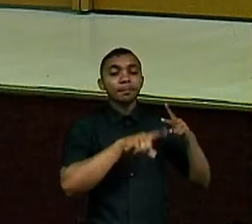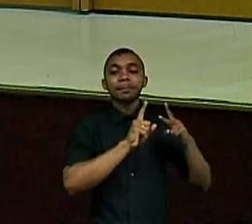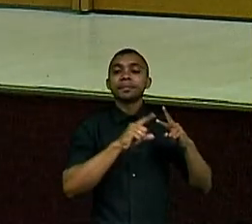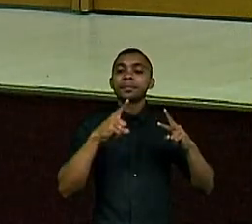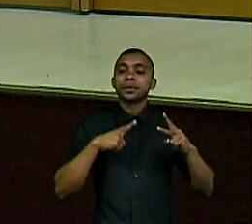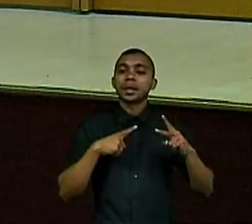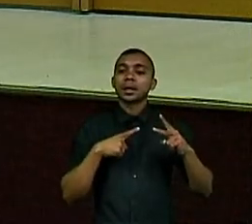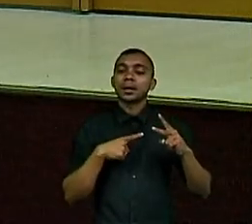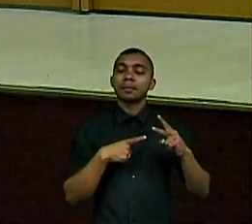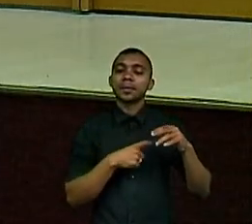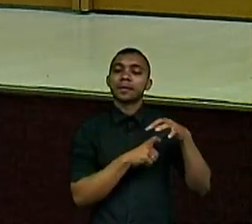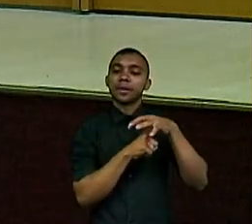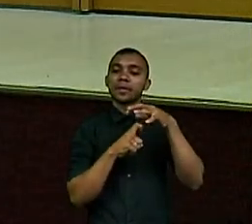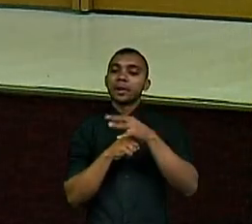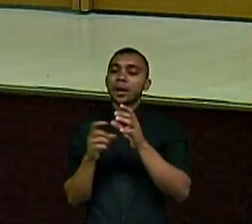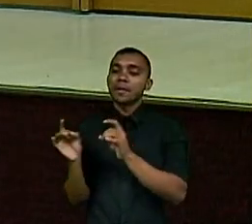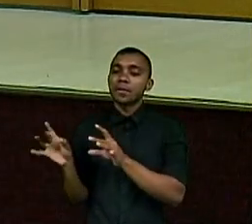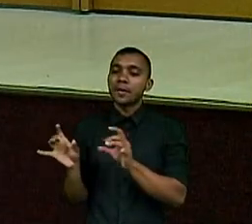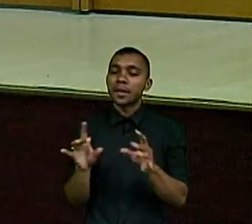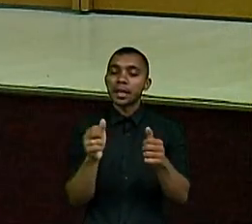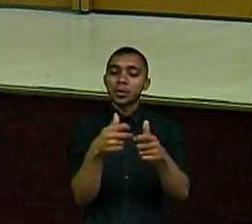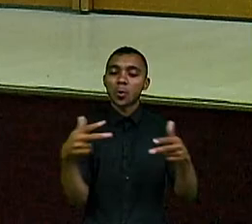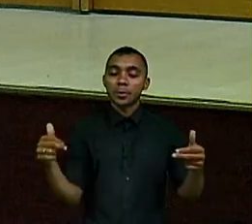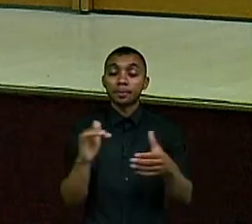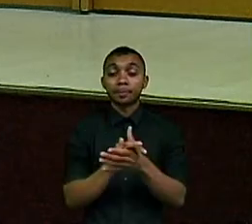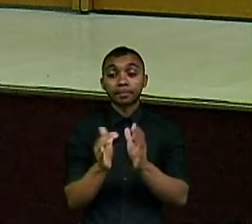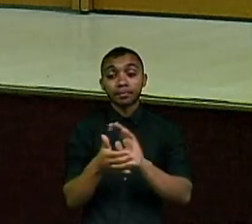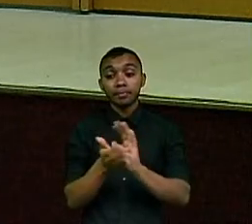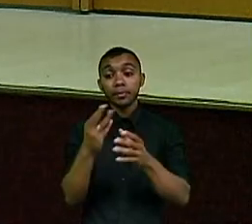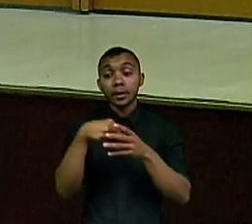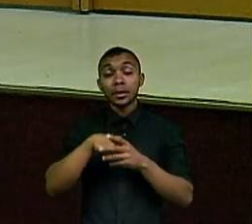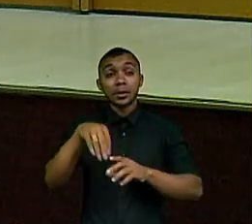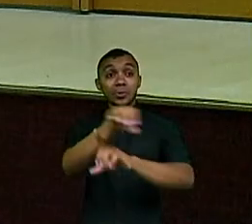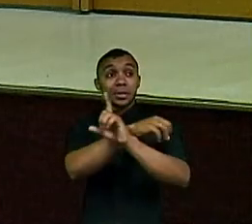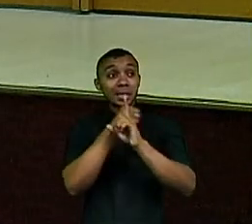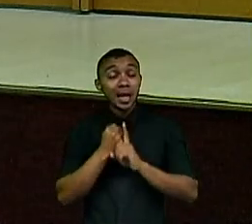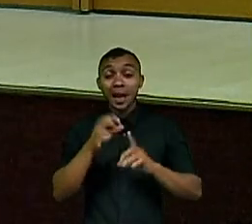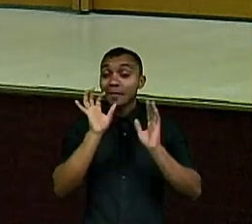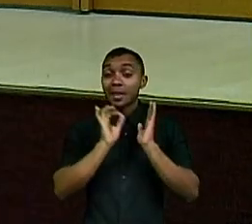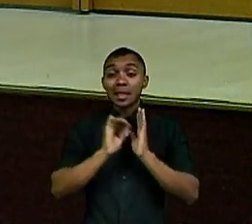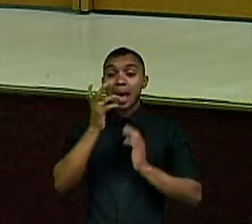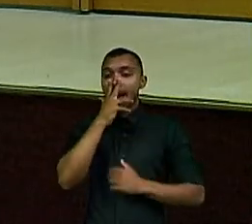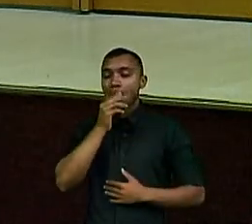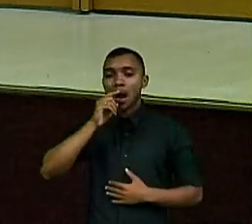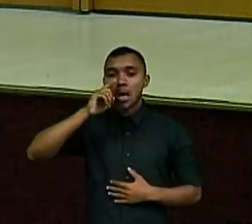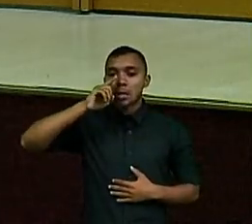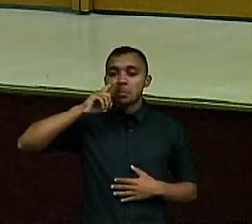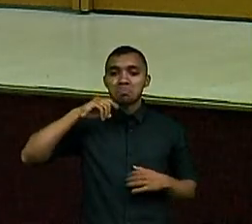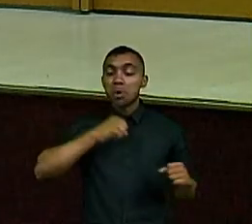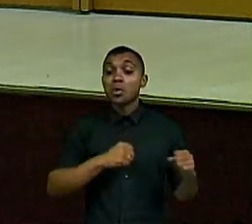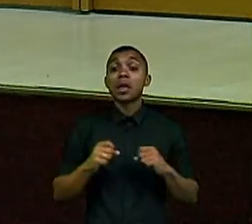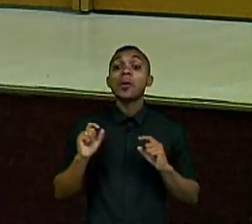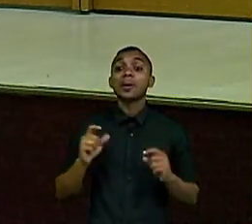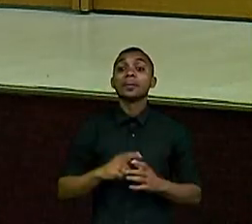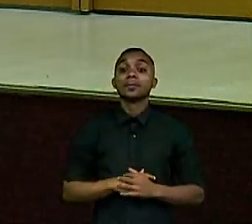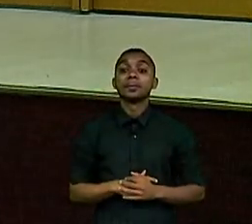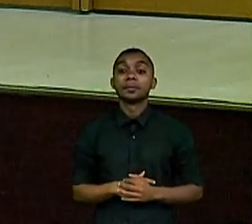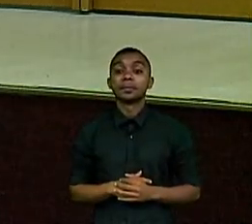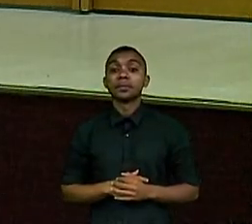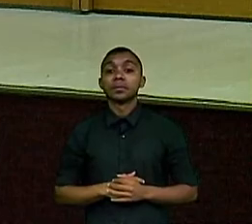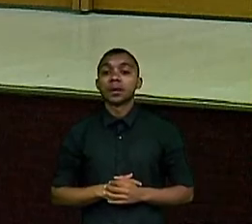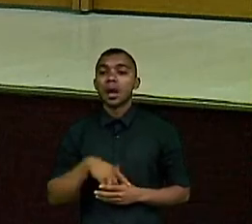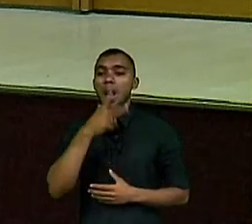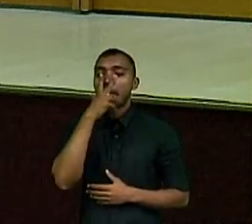artesãos que viviam na sociedade extremamente exclusivista O que é isso que excluir